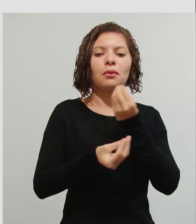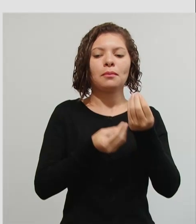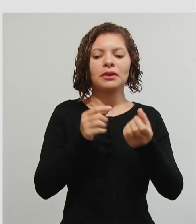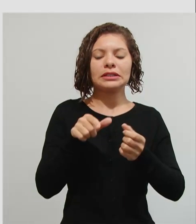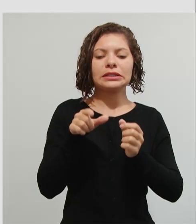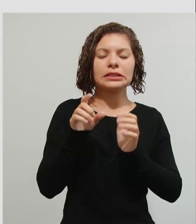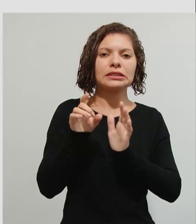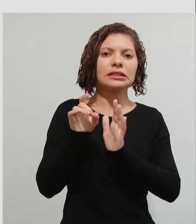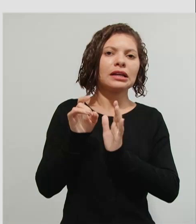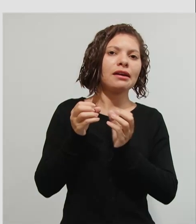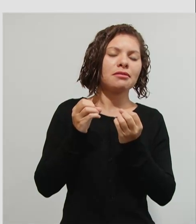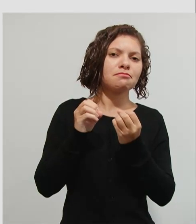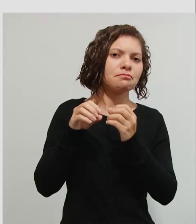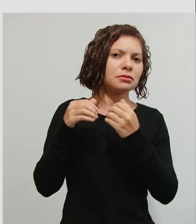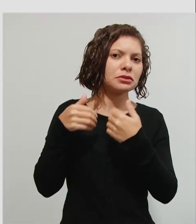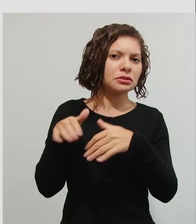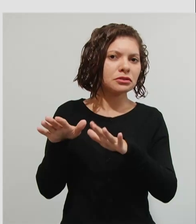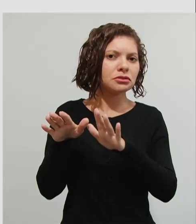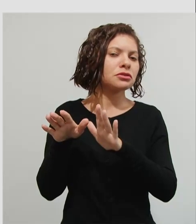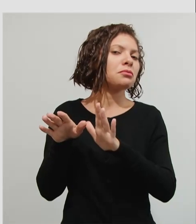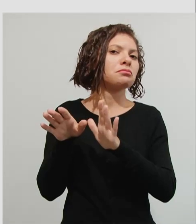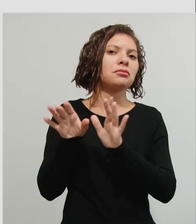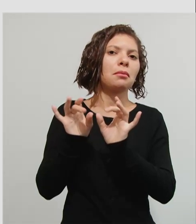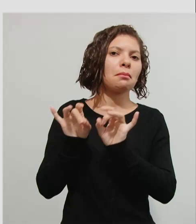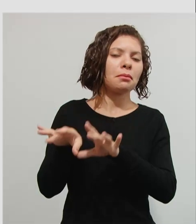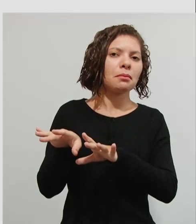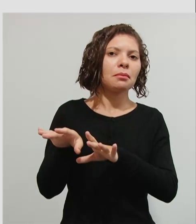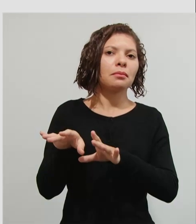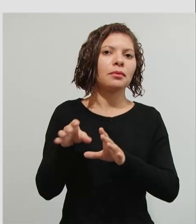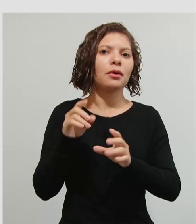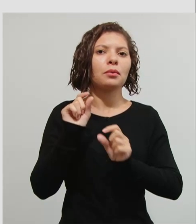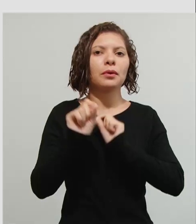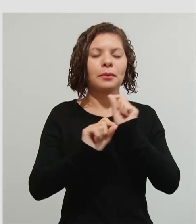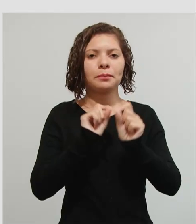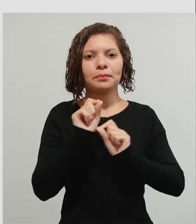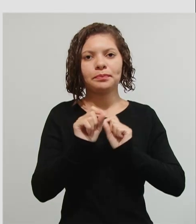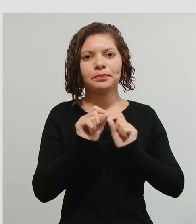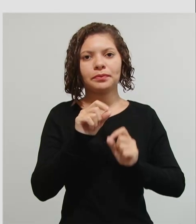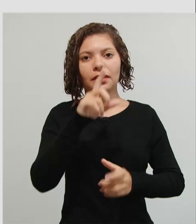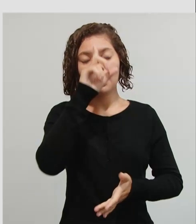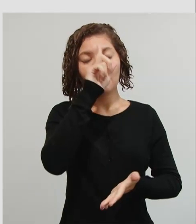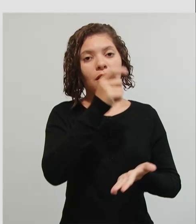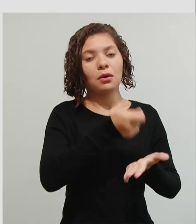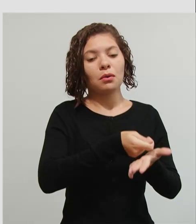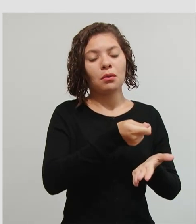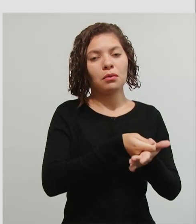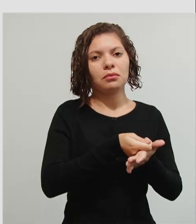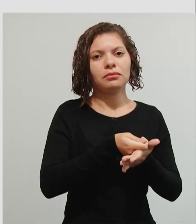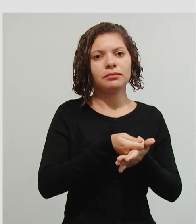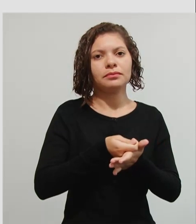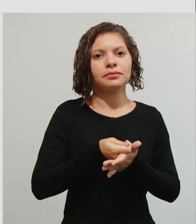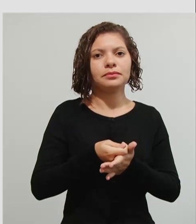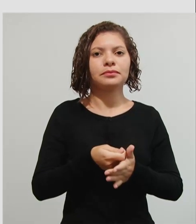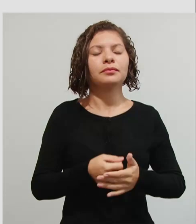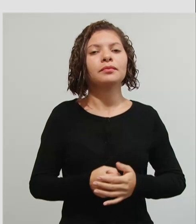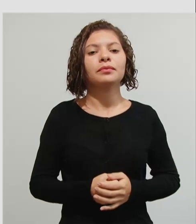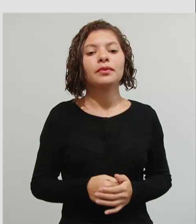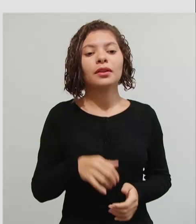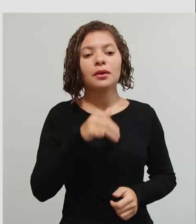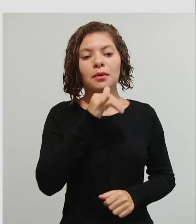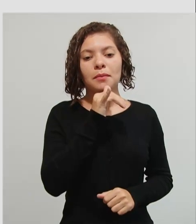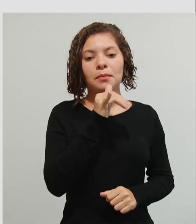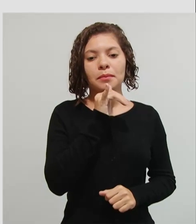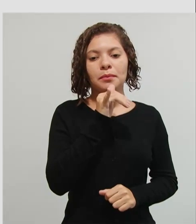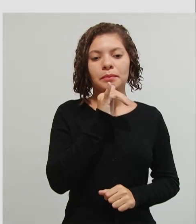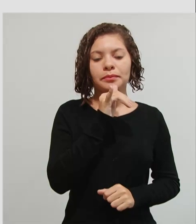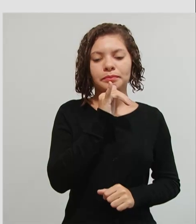que desistir para tomar a sua decisão. A escolha ótima que você abriu mão. Por exemplo, o benefício